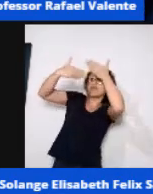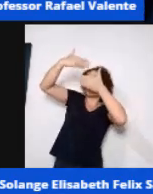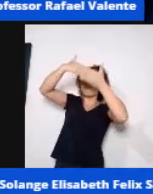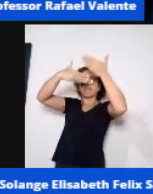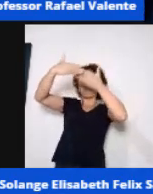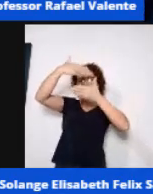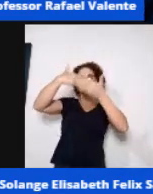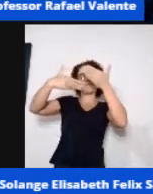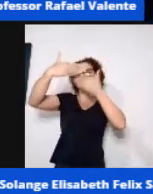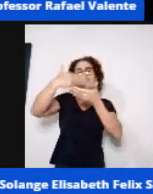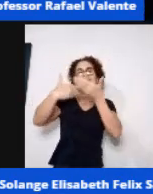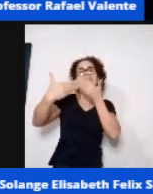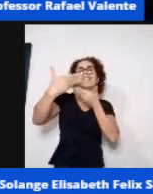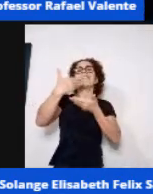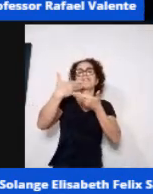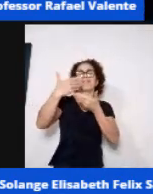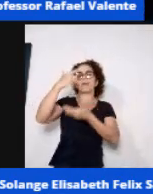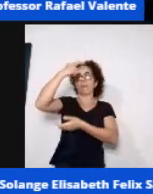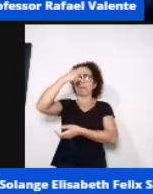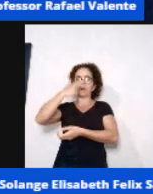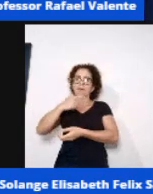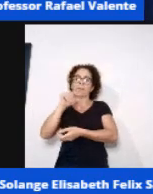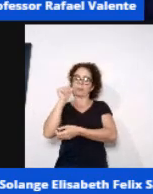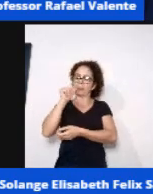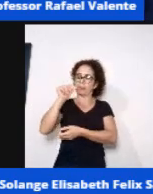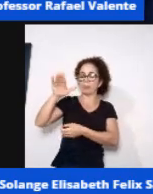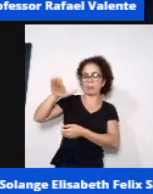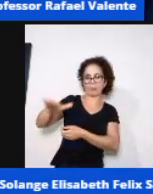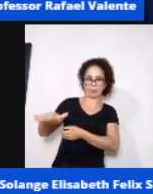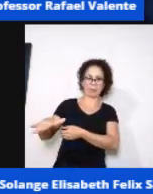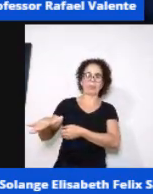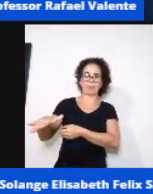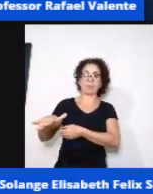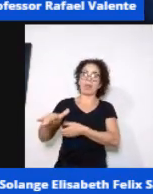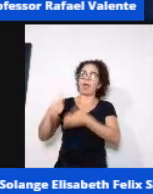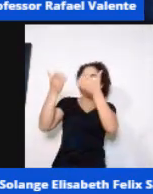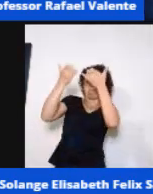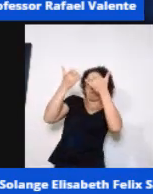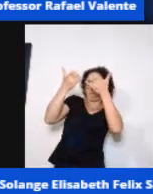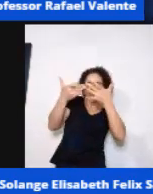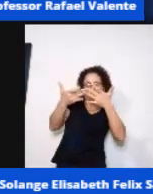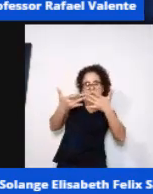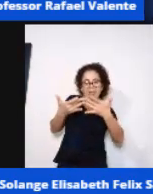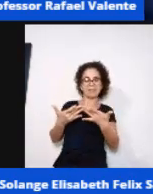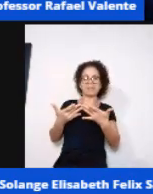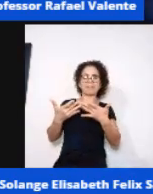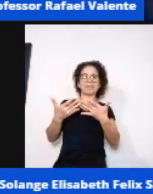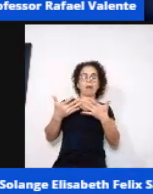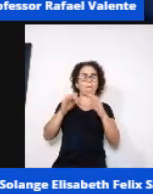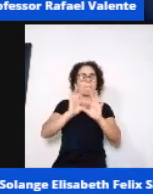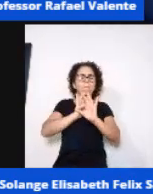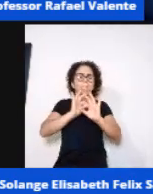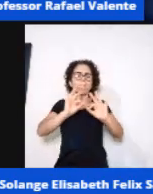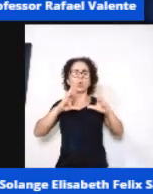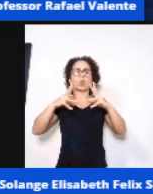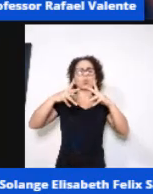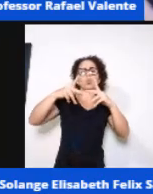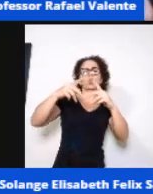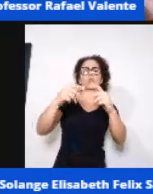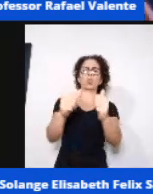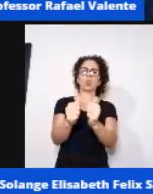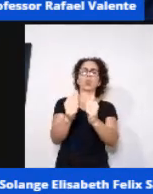vocês assistem o filme e vão entender. O filme fala perfeitamente tudo o que a gente está conversando aqui hoje. Passem para os